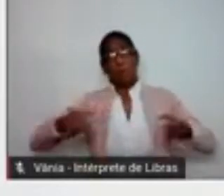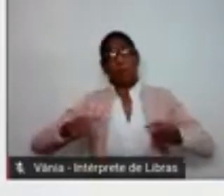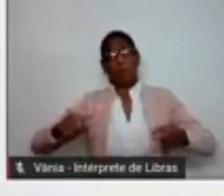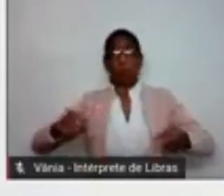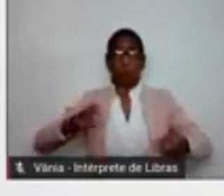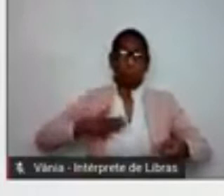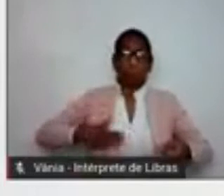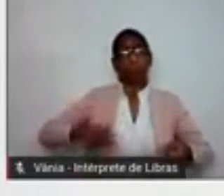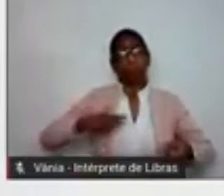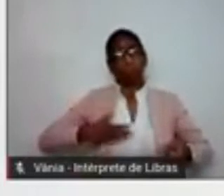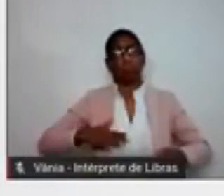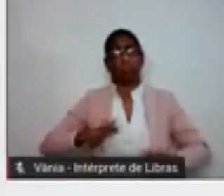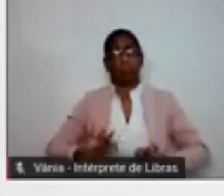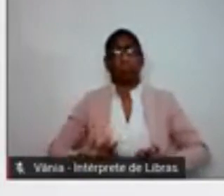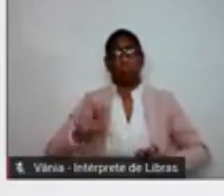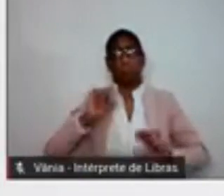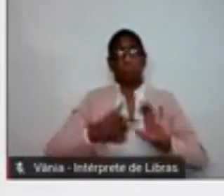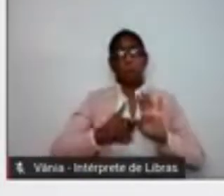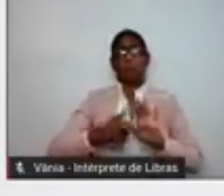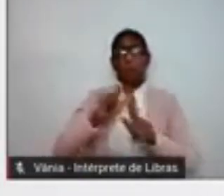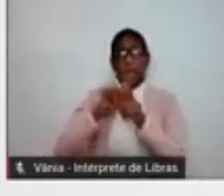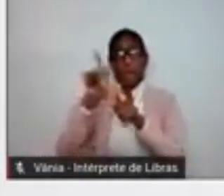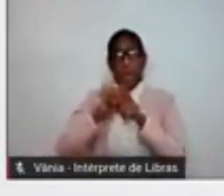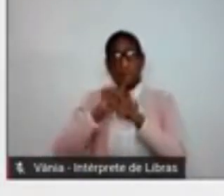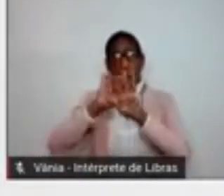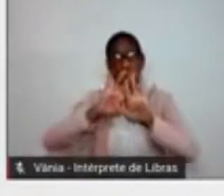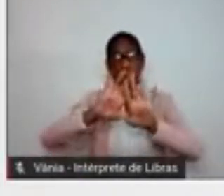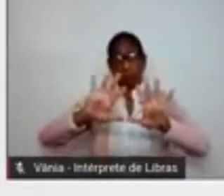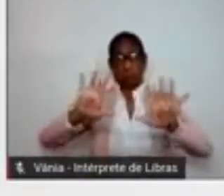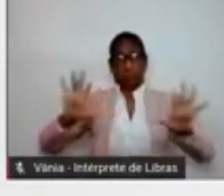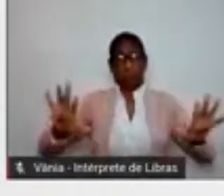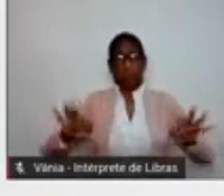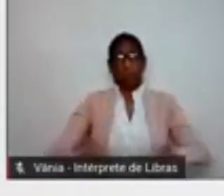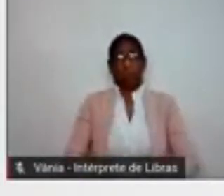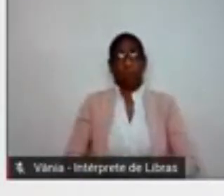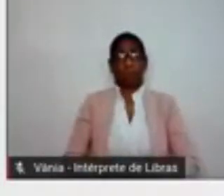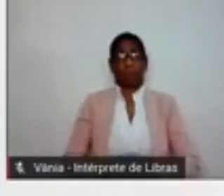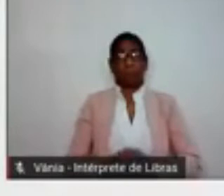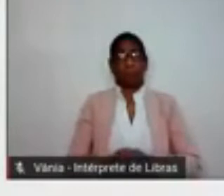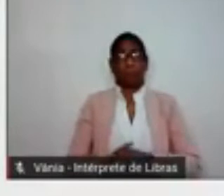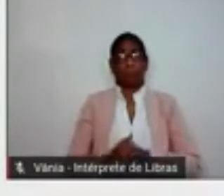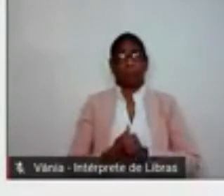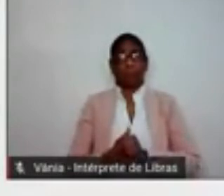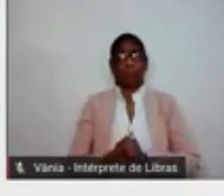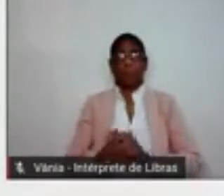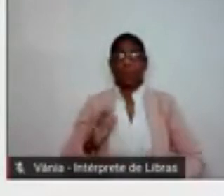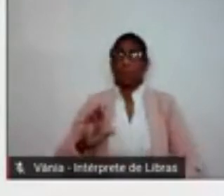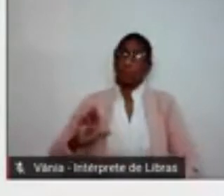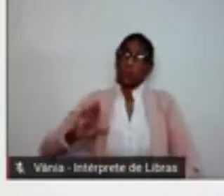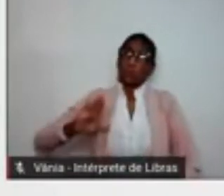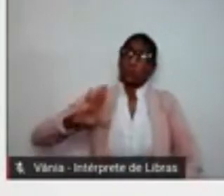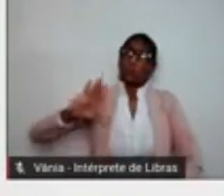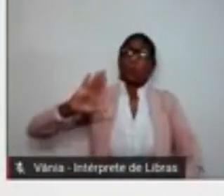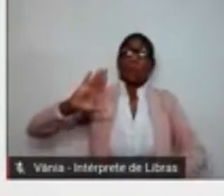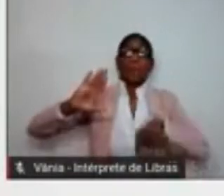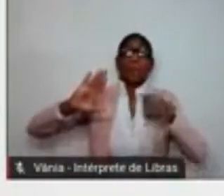se observa no gráfico, né, claramente, depois de ter subido ali a ladeira, começou a